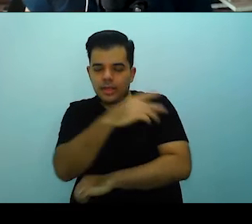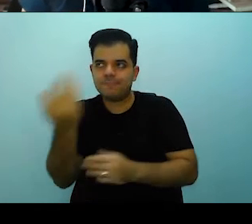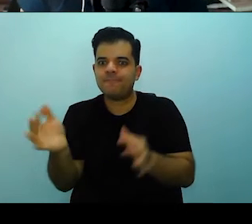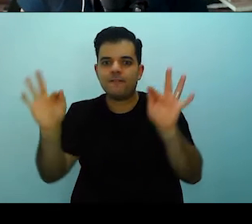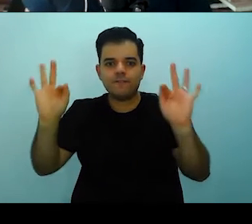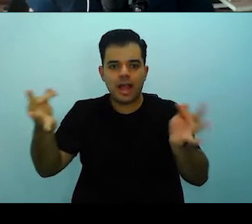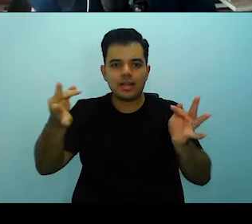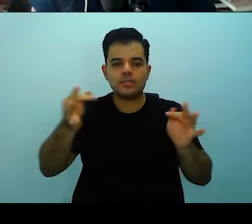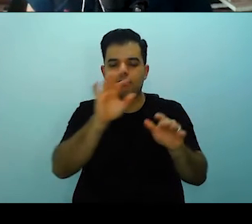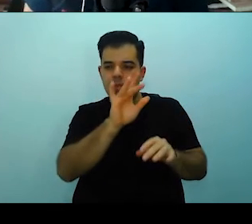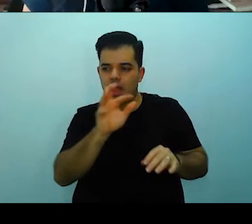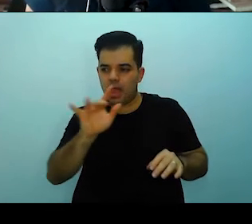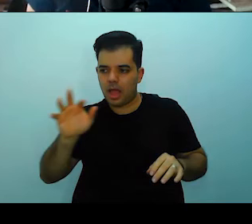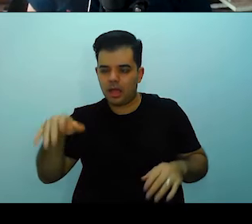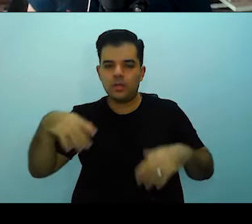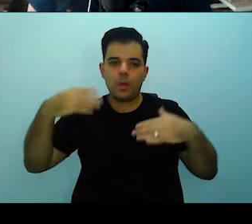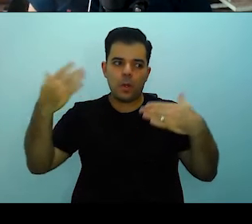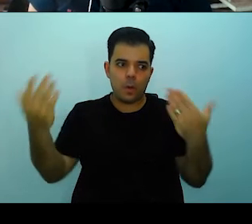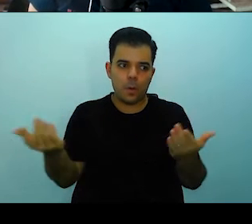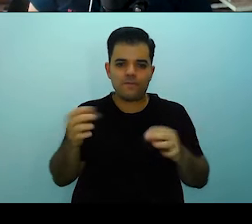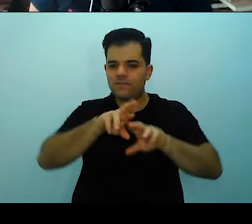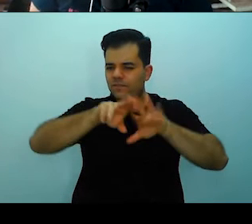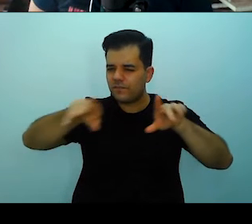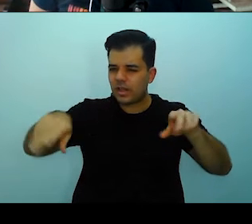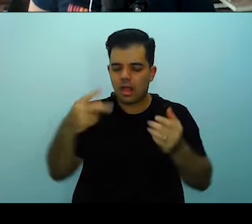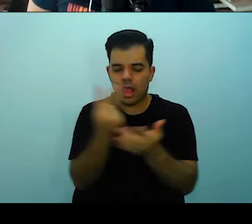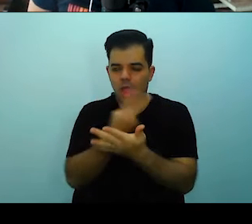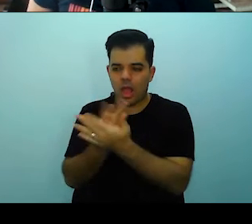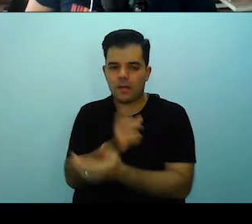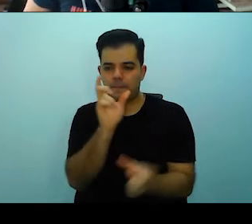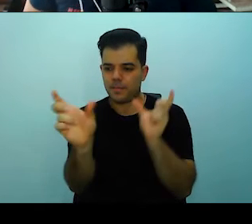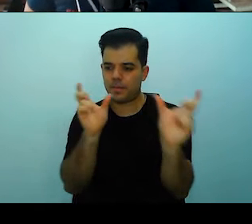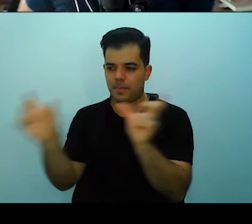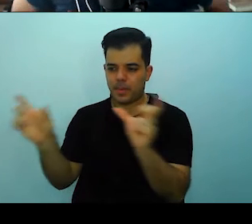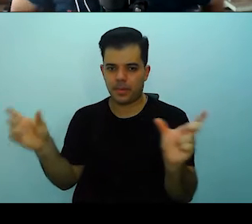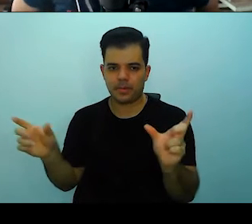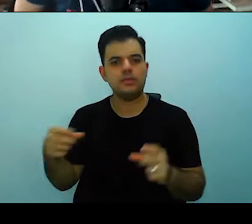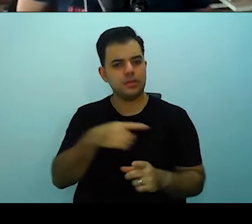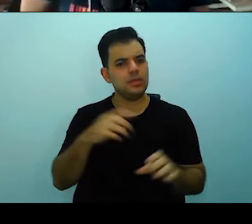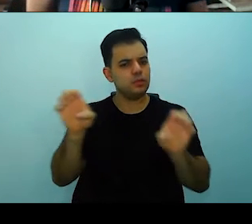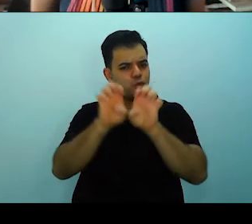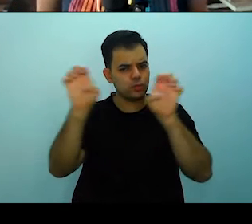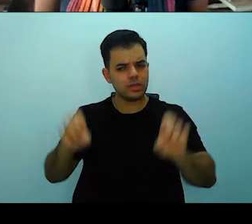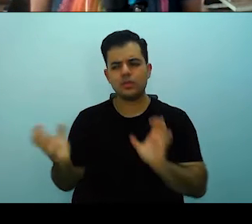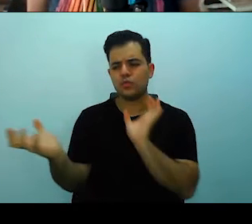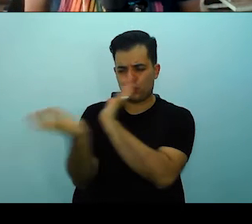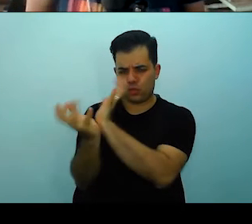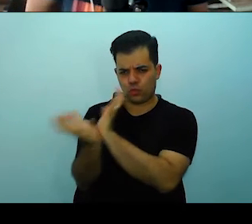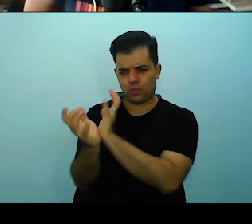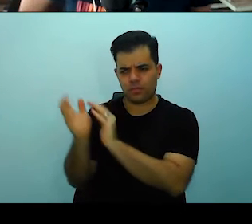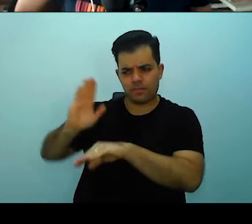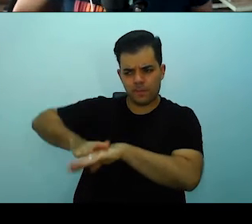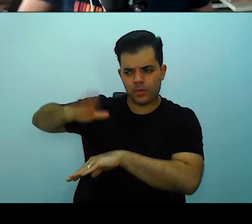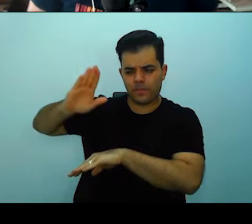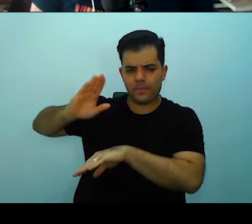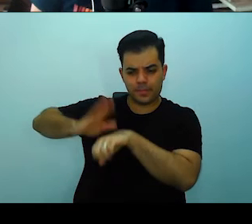porque afinal de contas o programa ele vai ter uma interface e a pessoa, quando ela estiver num time, pode ser que ela não tenha que construir, mas quando